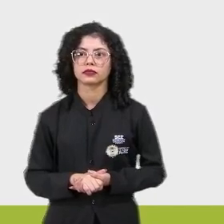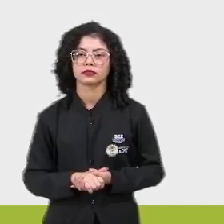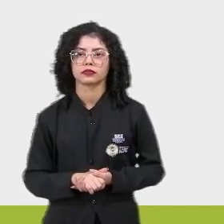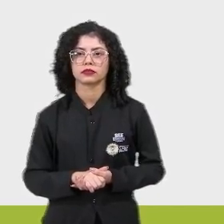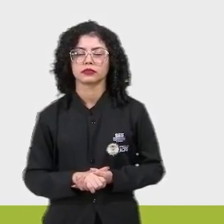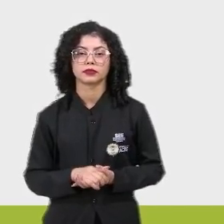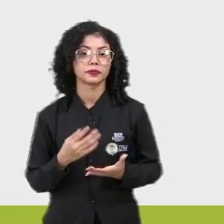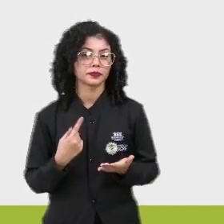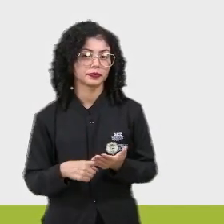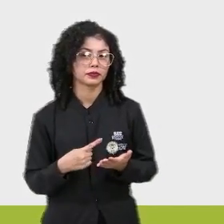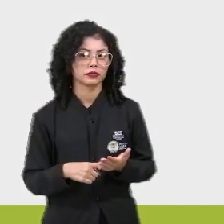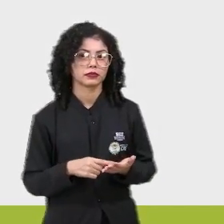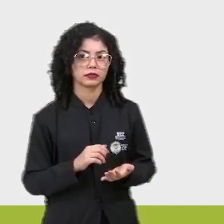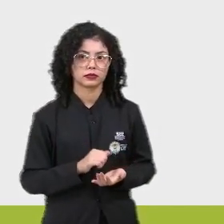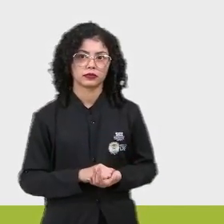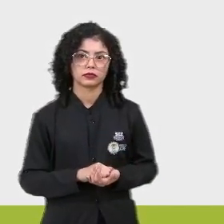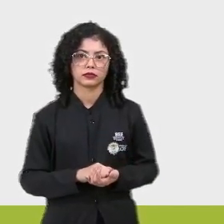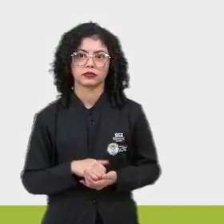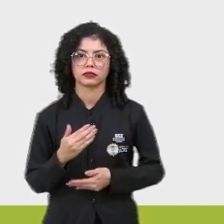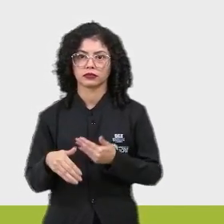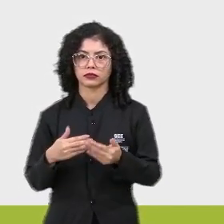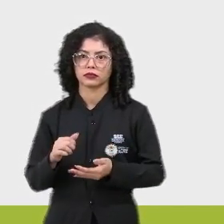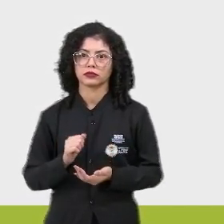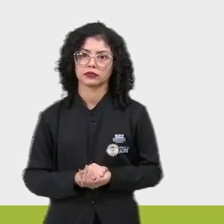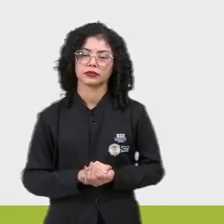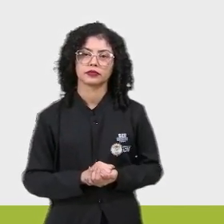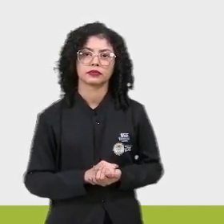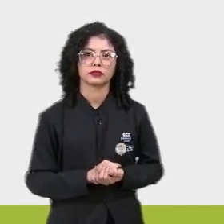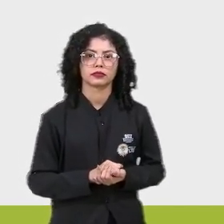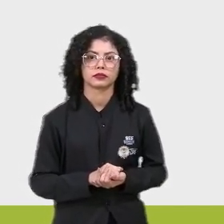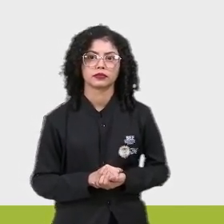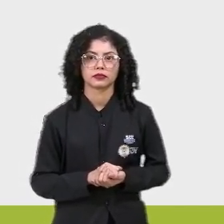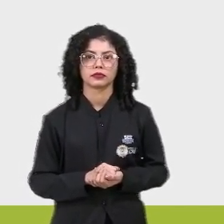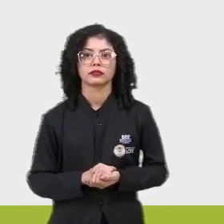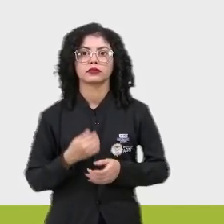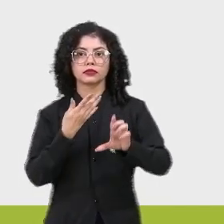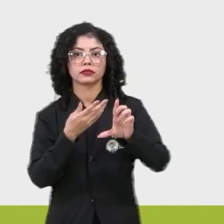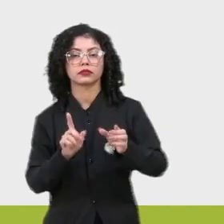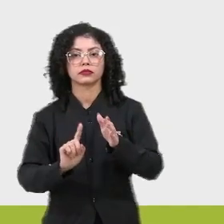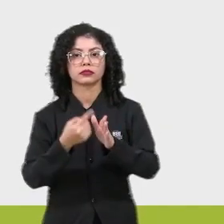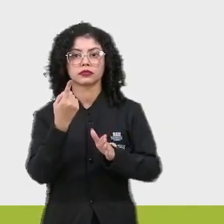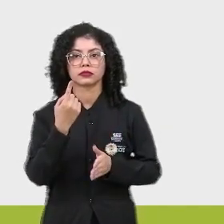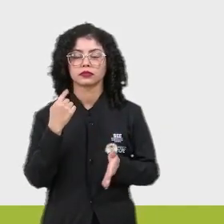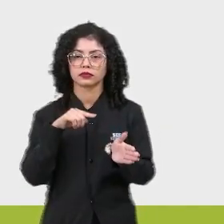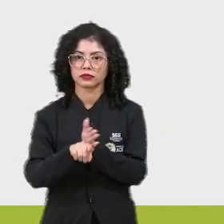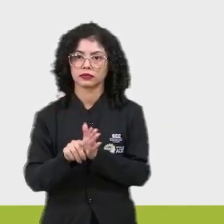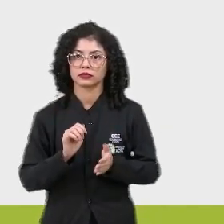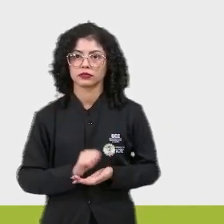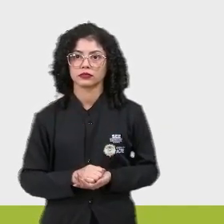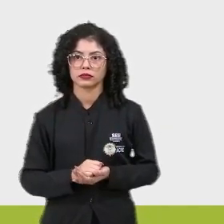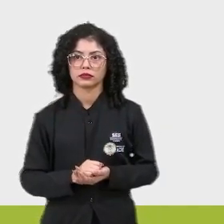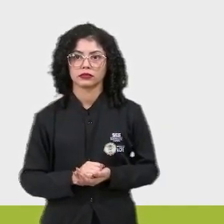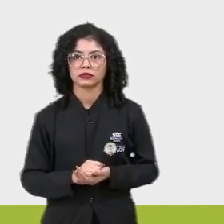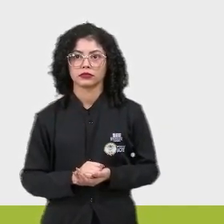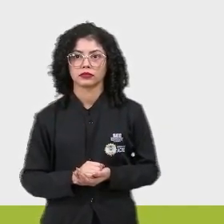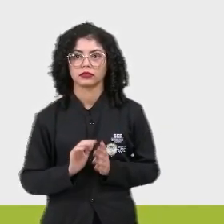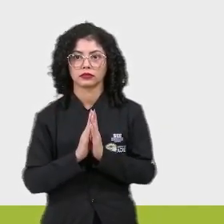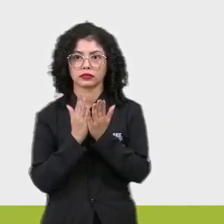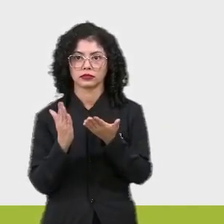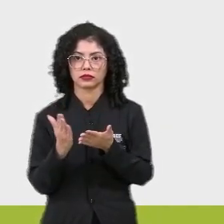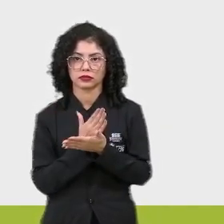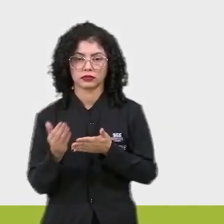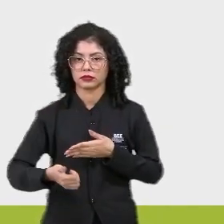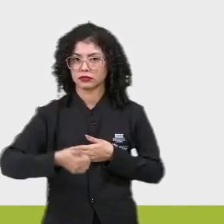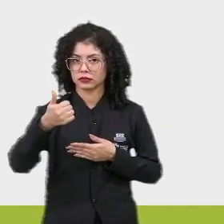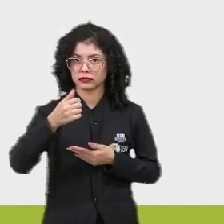questões de acordo aí com a evolução da tabela periódica. A primeira questão eu retirei lá do livro da